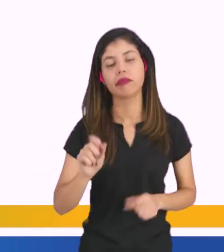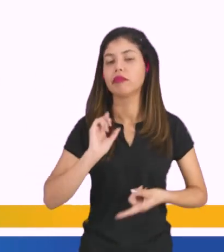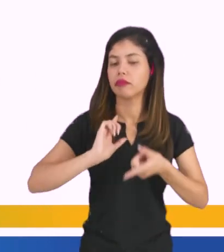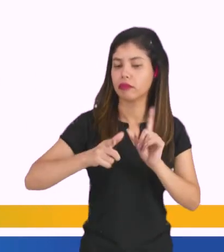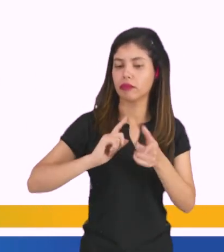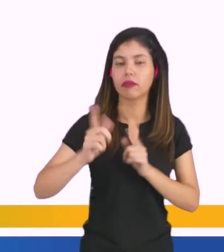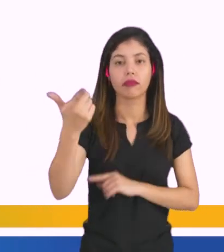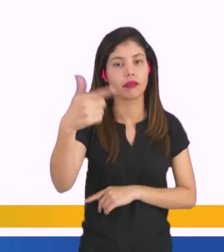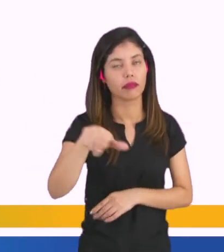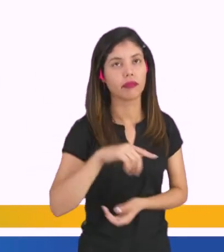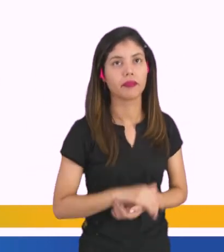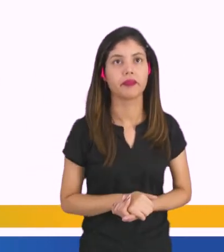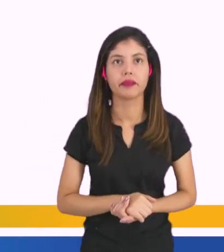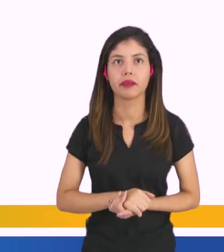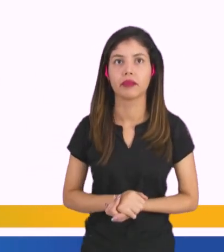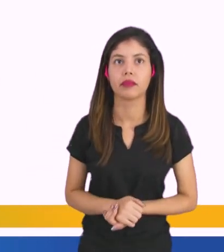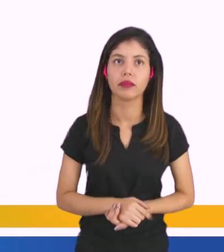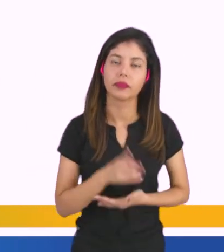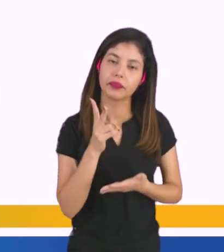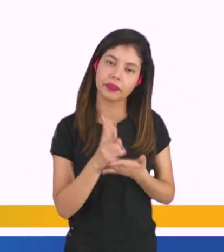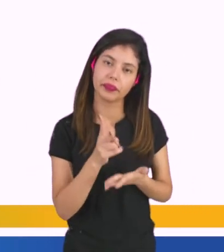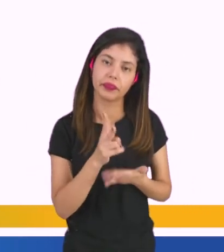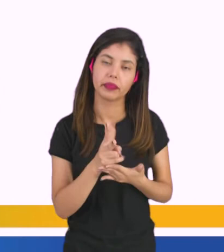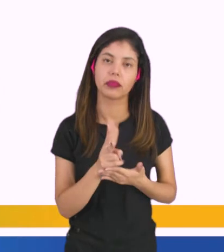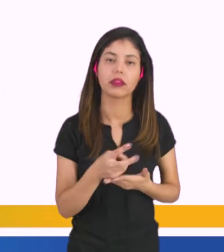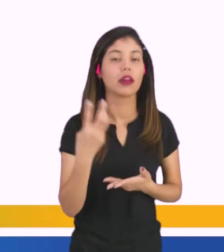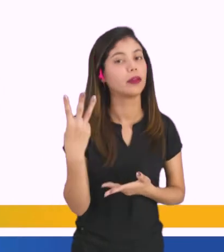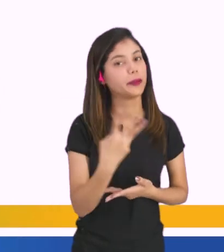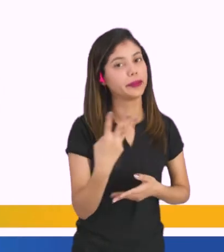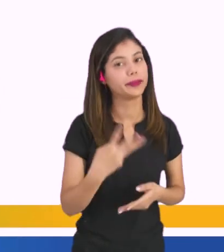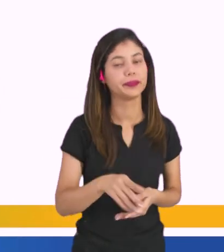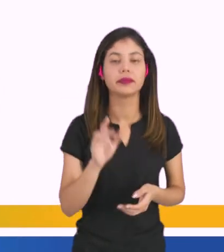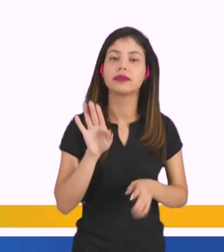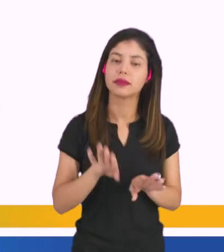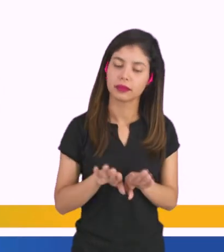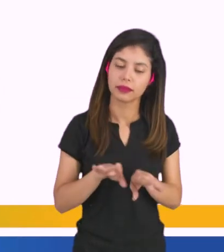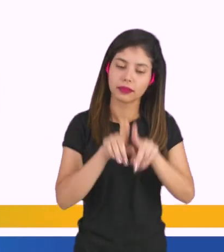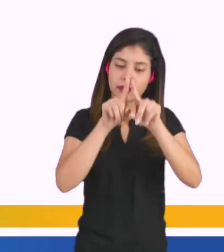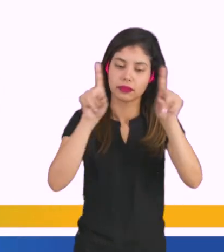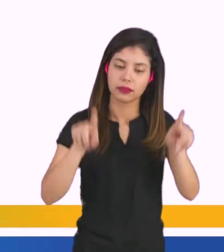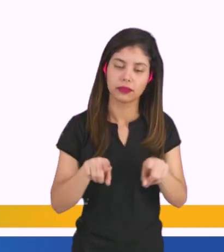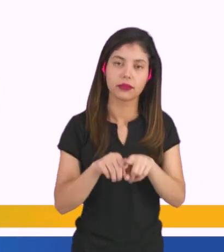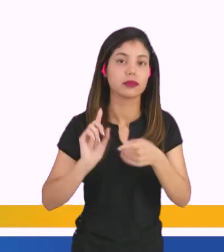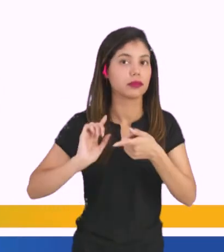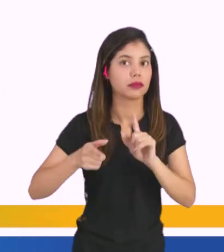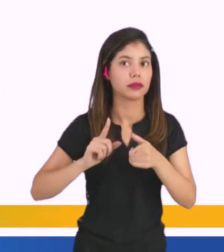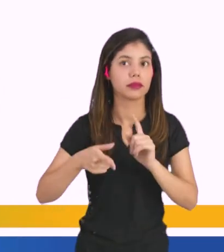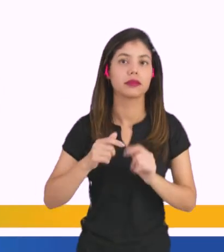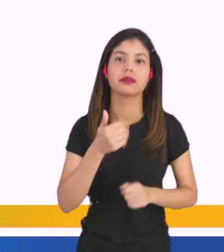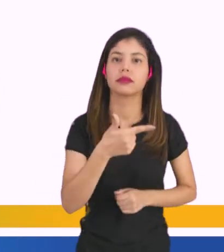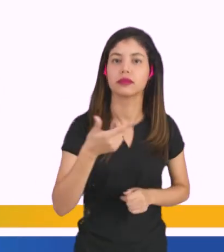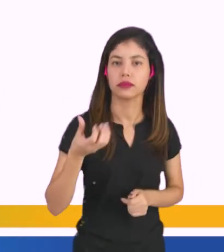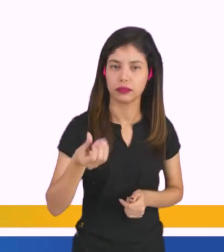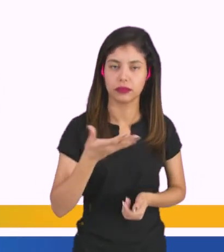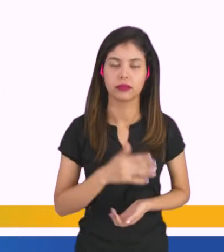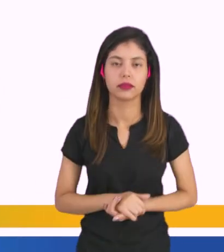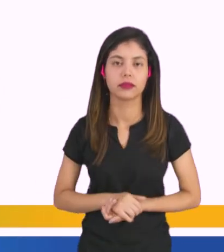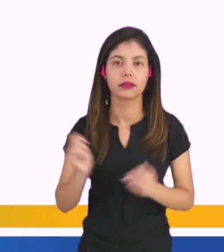letras. De igual modo, vai acontecer no terceiro espaço das letras. Nós teremos